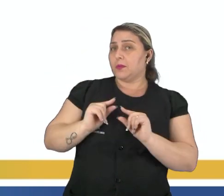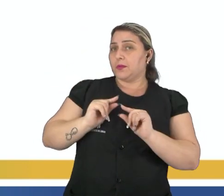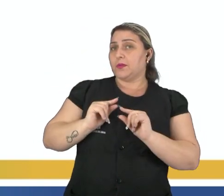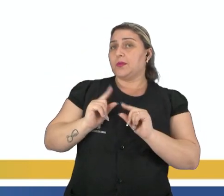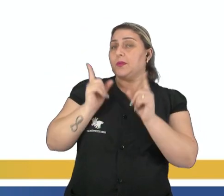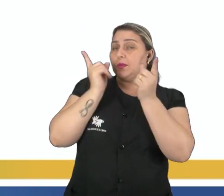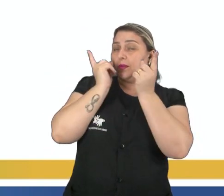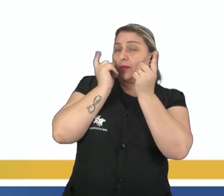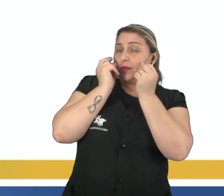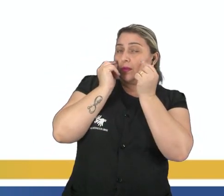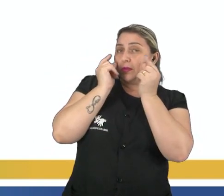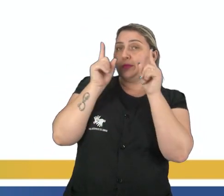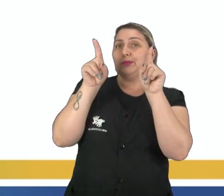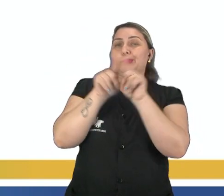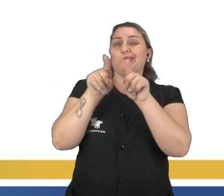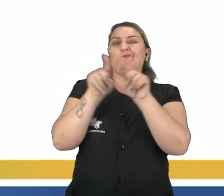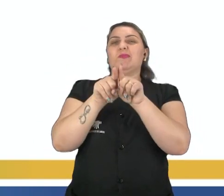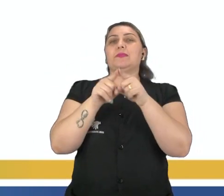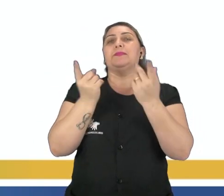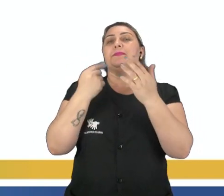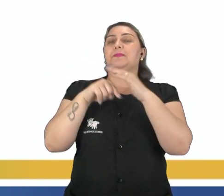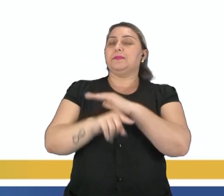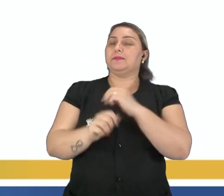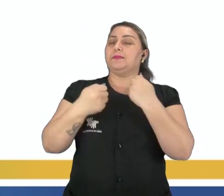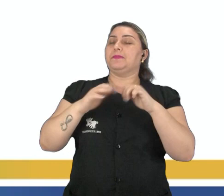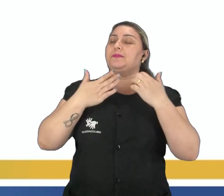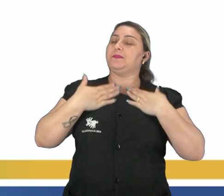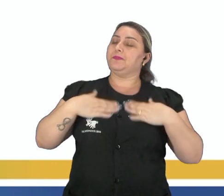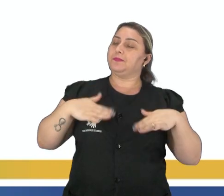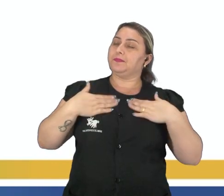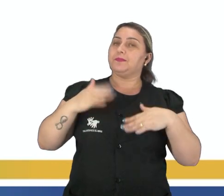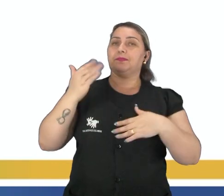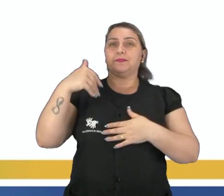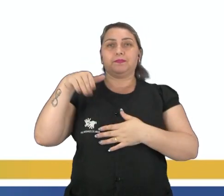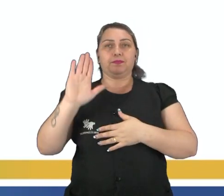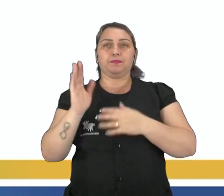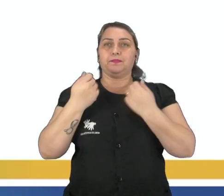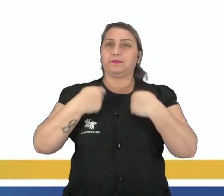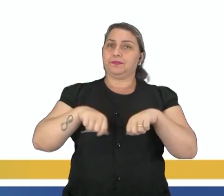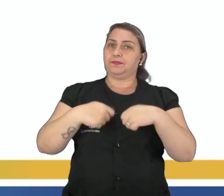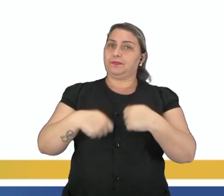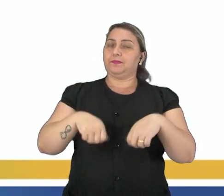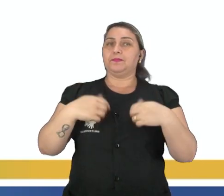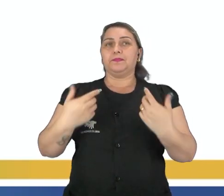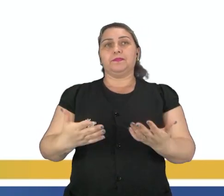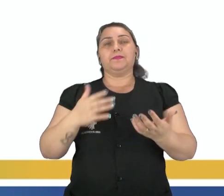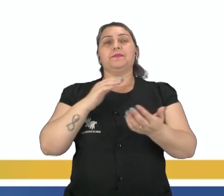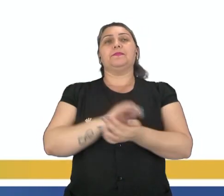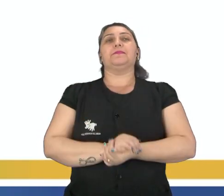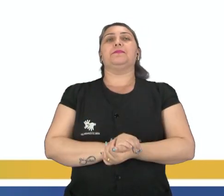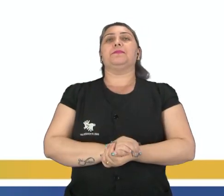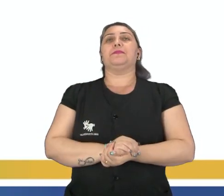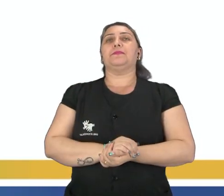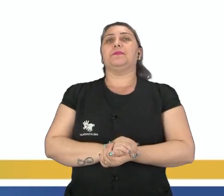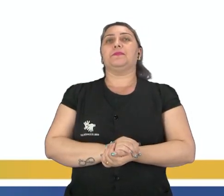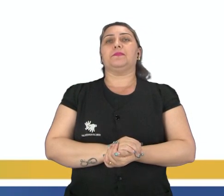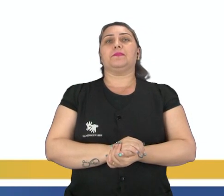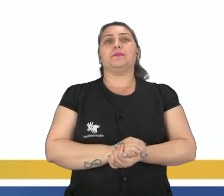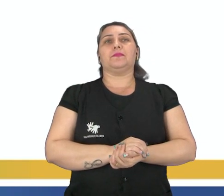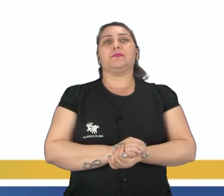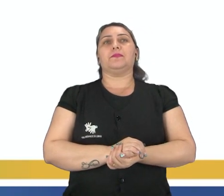nosso sono também vai querer ficar profundo, a gente vai precisar relaxar mais, vai precisar repor as nossas energias e tudo